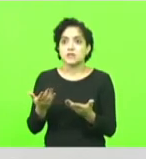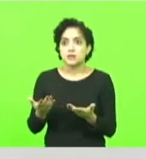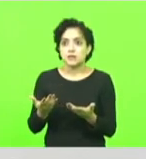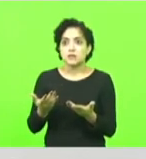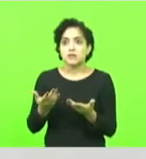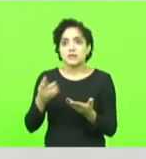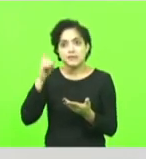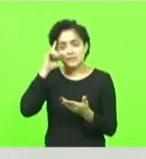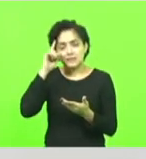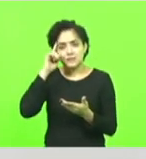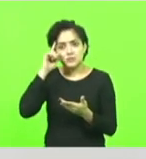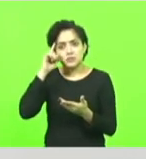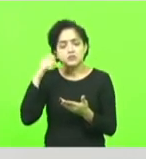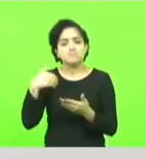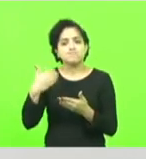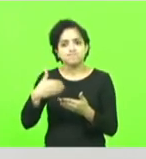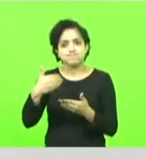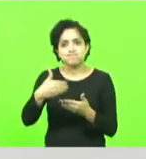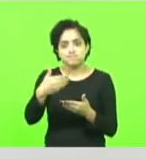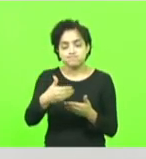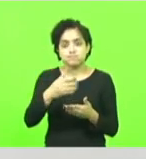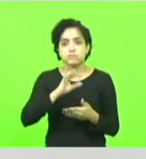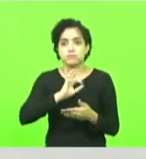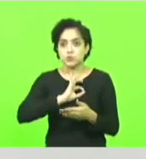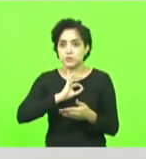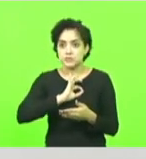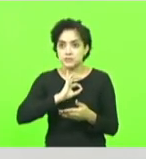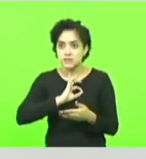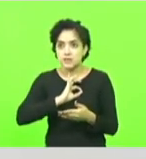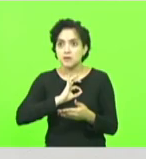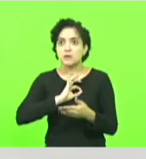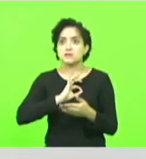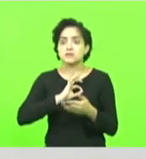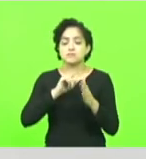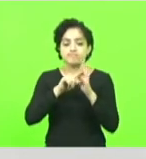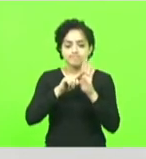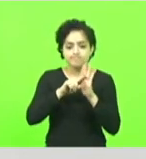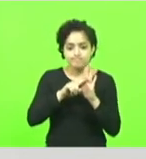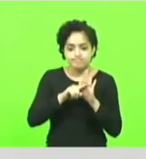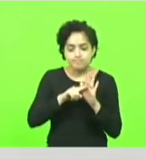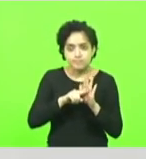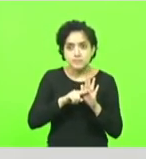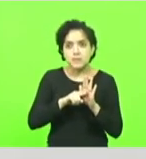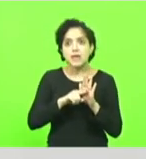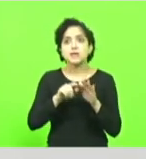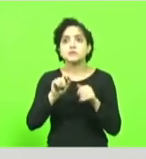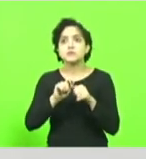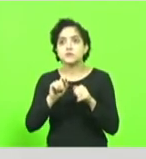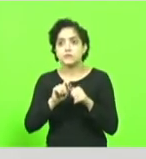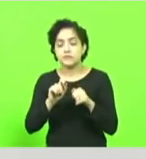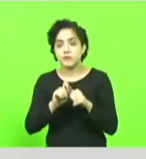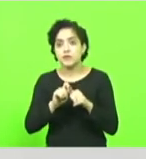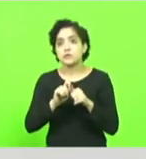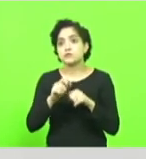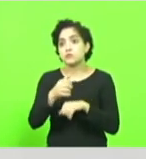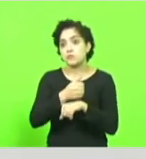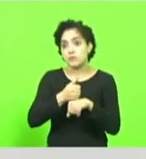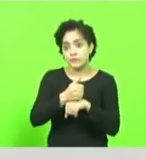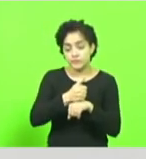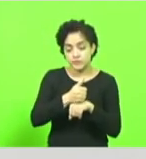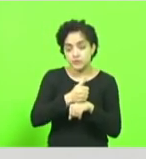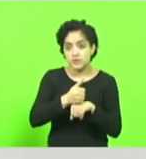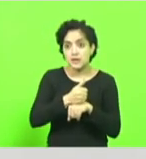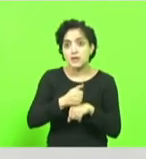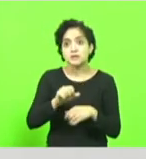mais comum esses policiais, né, vários testes psicológicos feitos com vários profissionais da segurança pública que estão diariamente